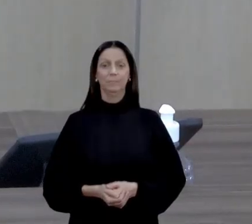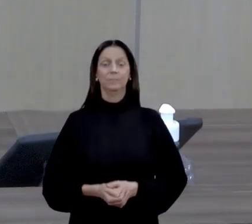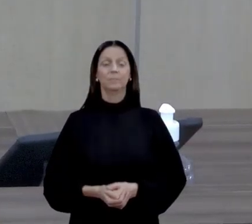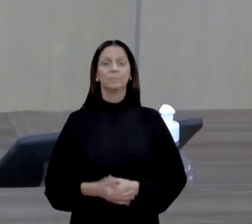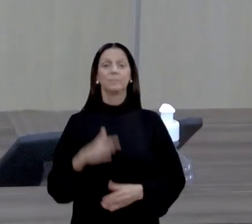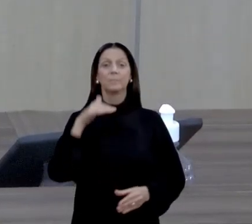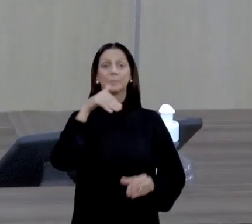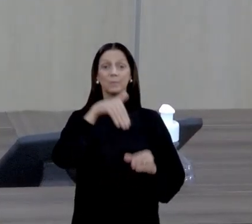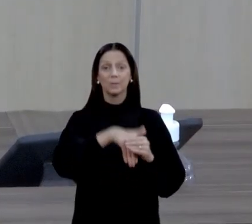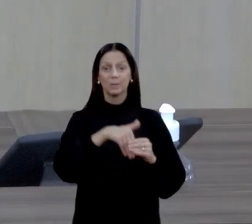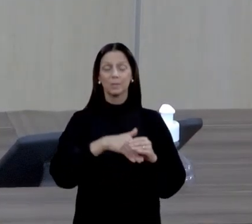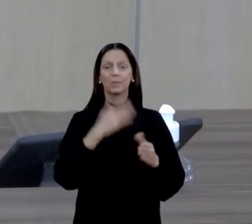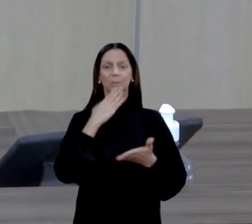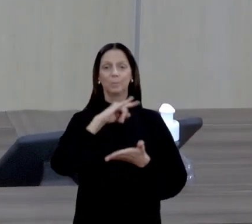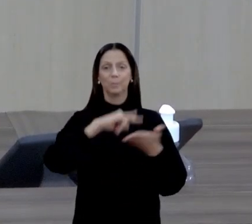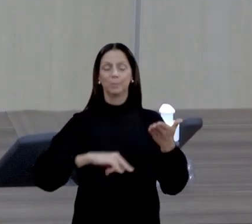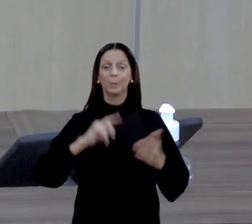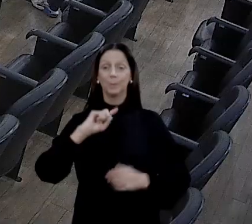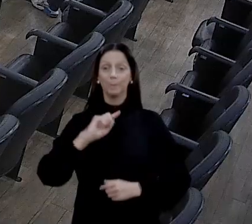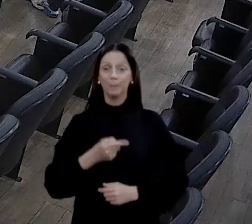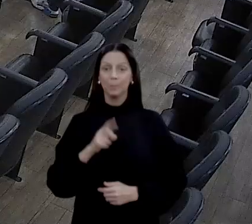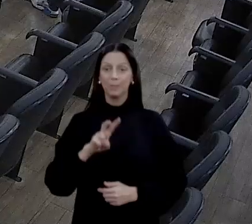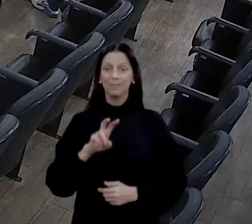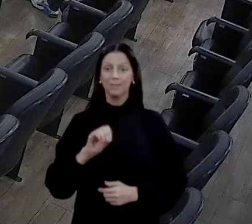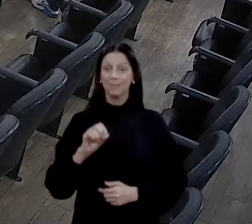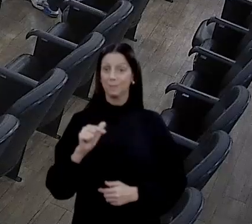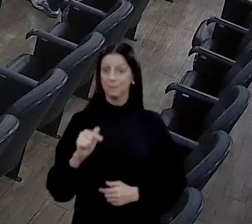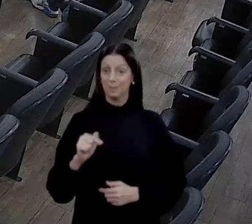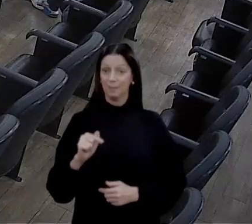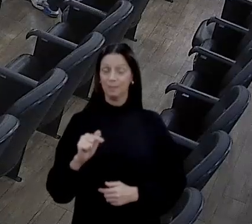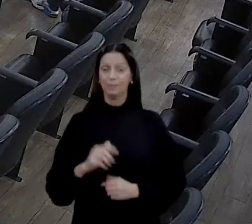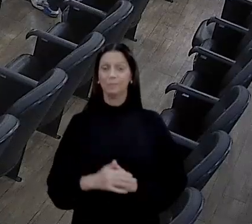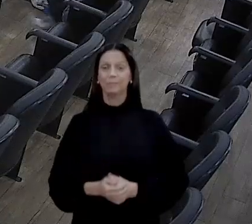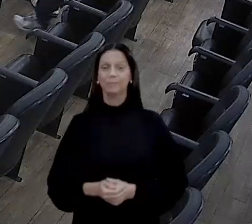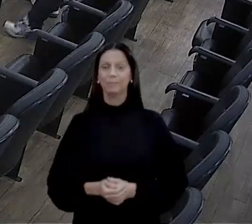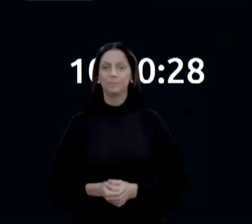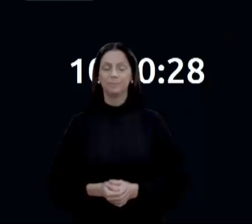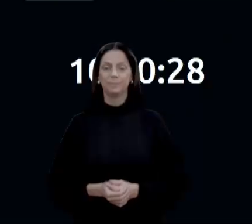Em votação, requerimento 1507.